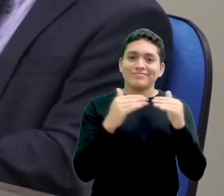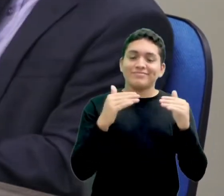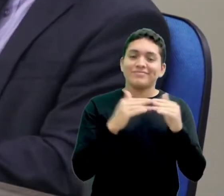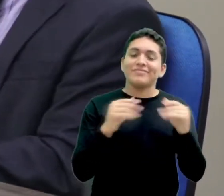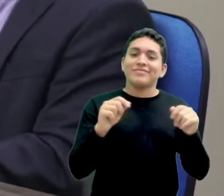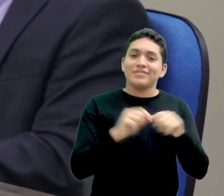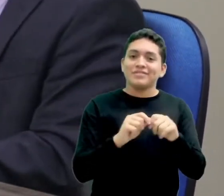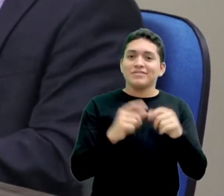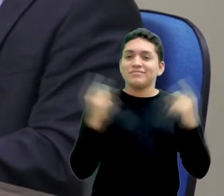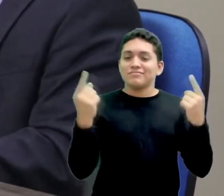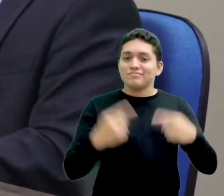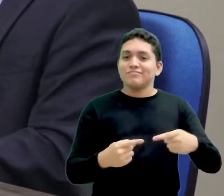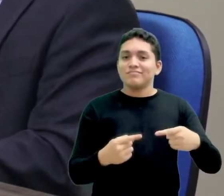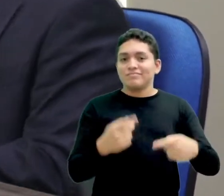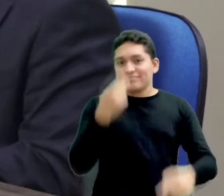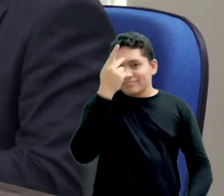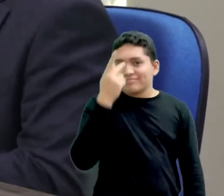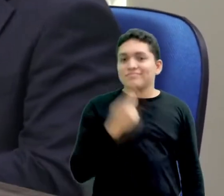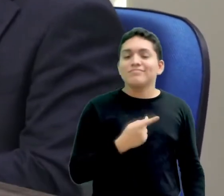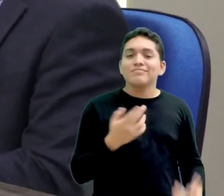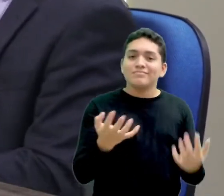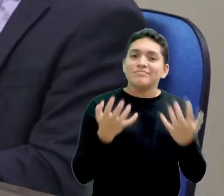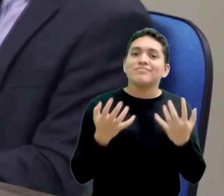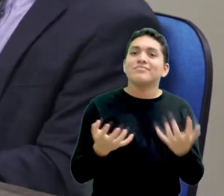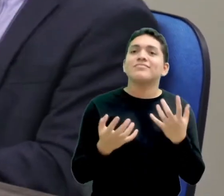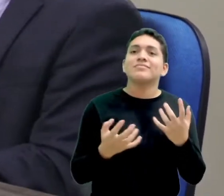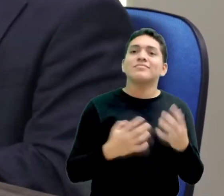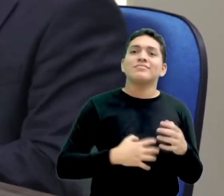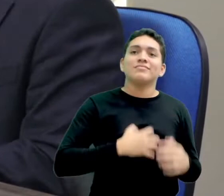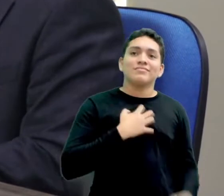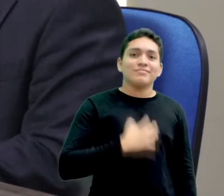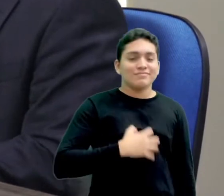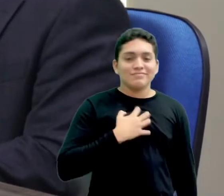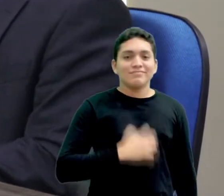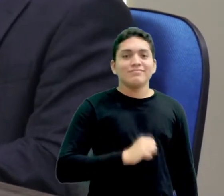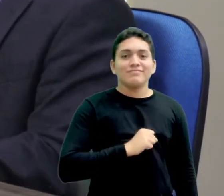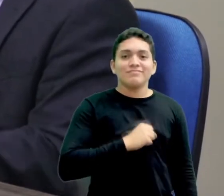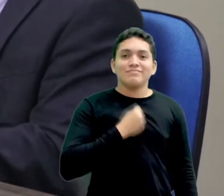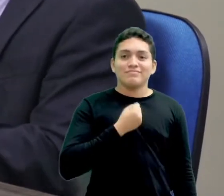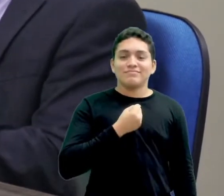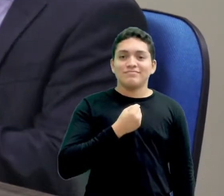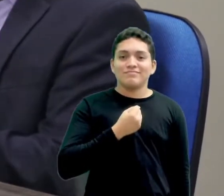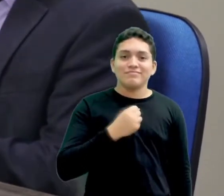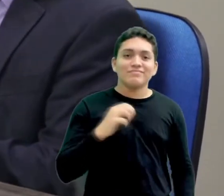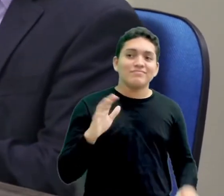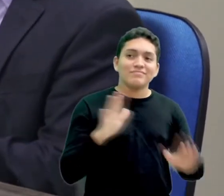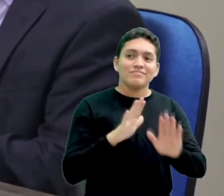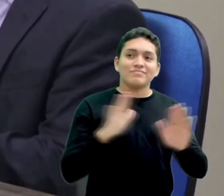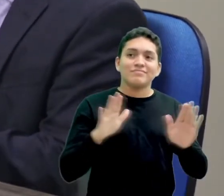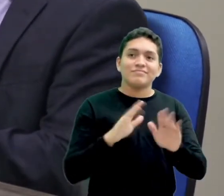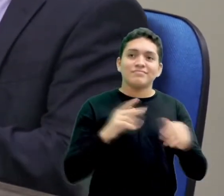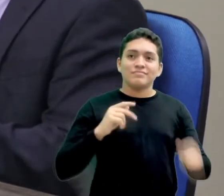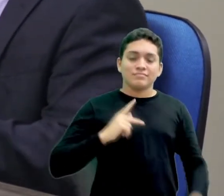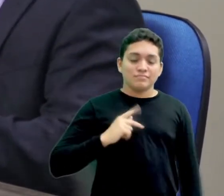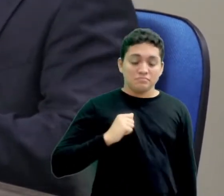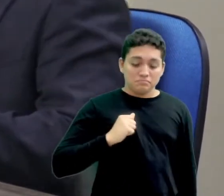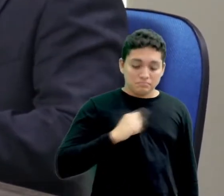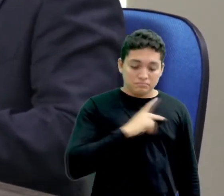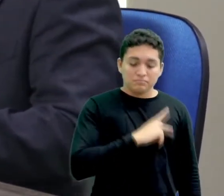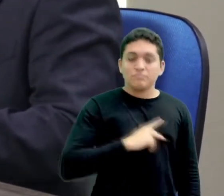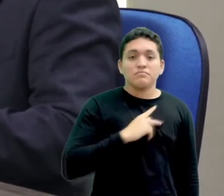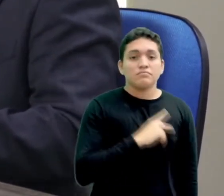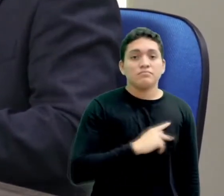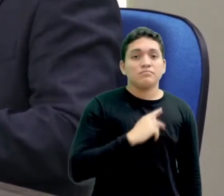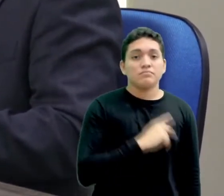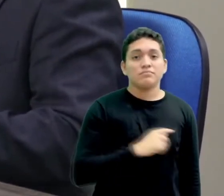fez algo contra mim, eu quero me vingar, eu estou odioso do meu irmão. Não, lembrando que Paulo diz o seguinte, não se ponha o sol